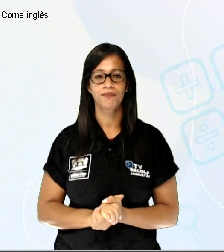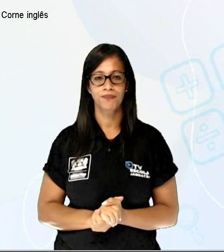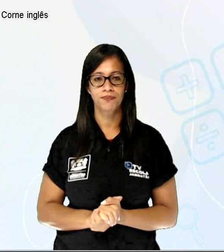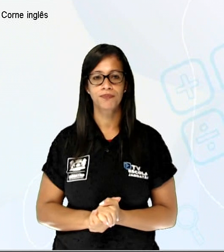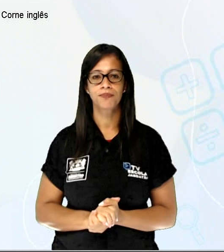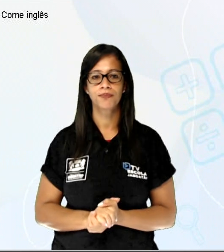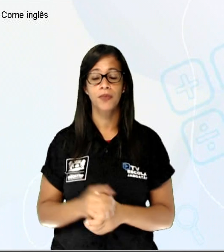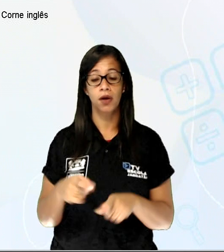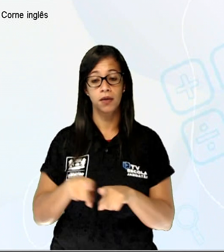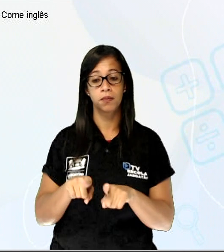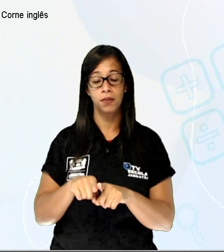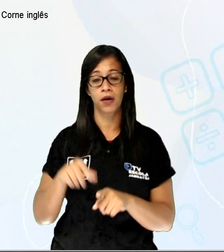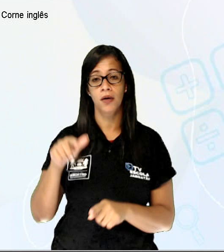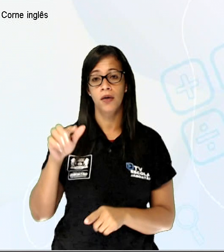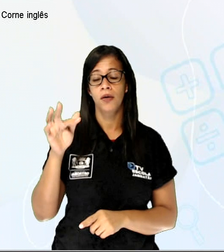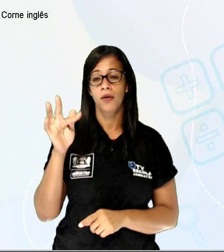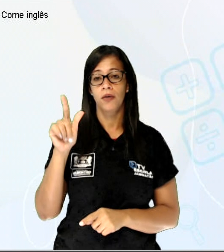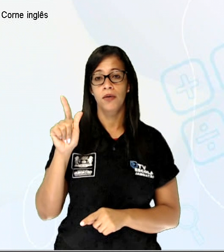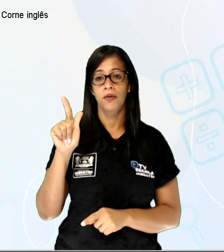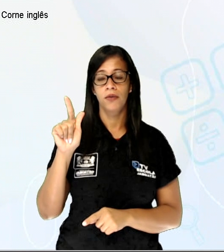Agora o flautim.